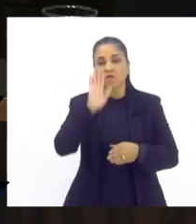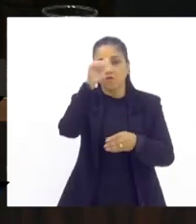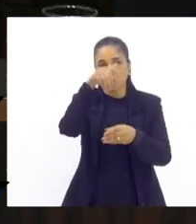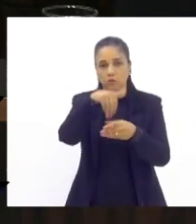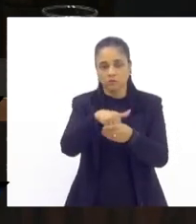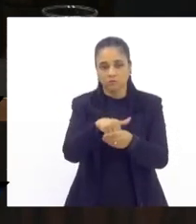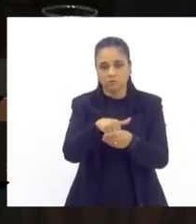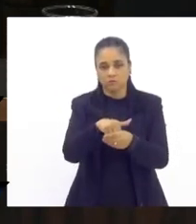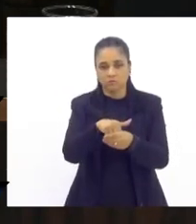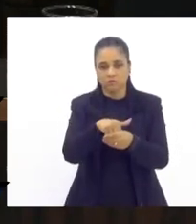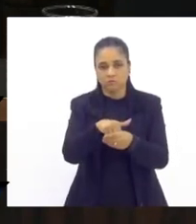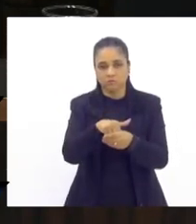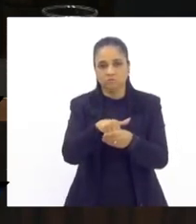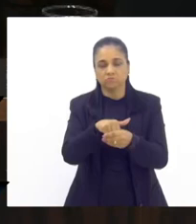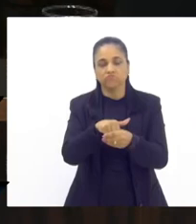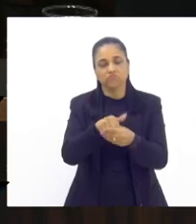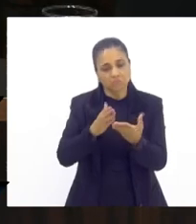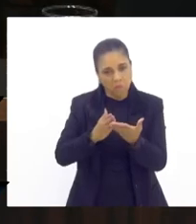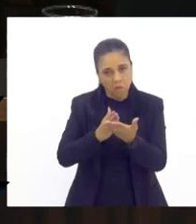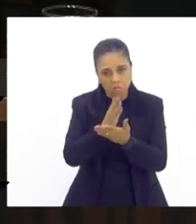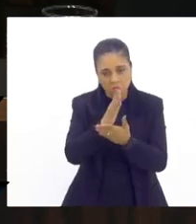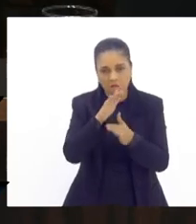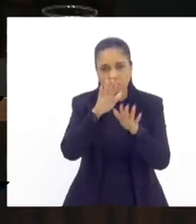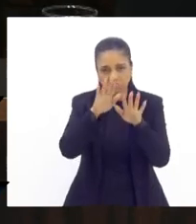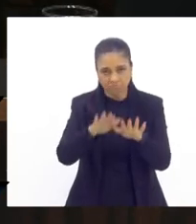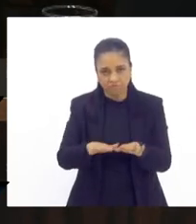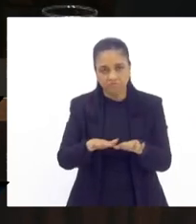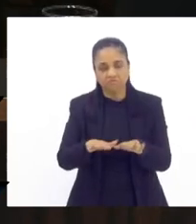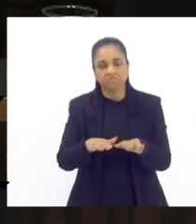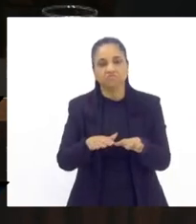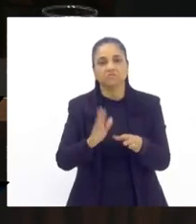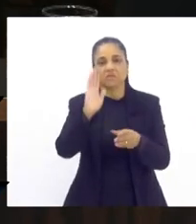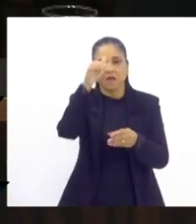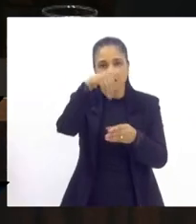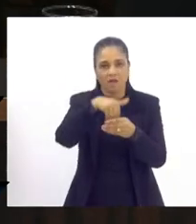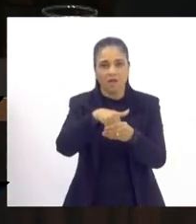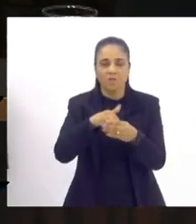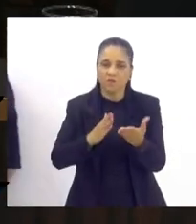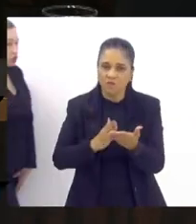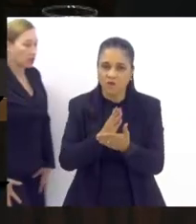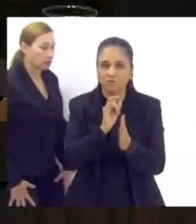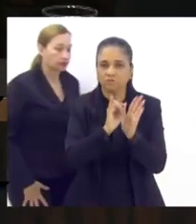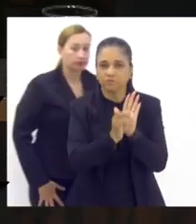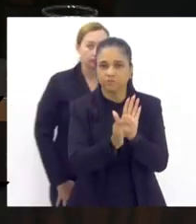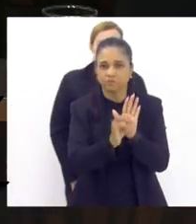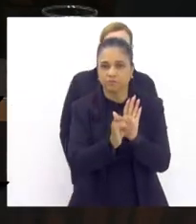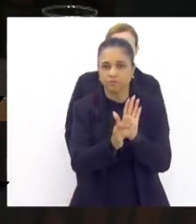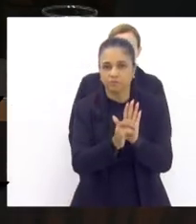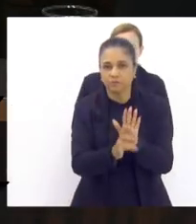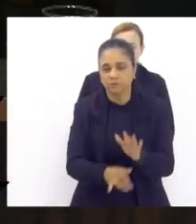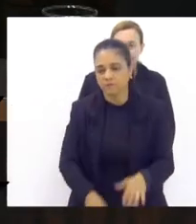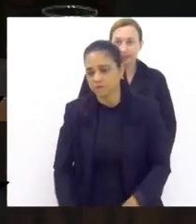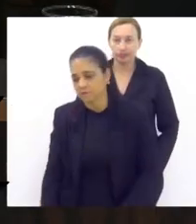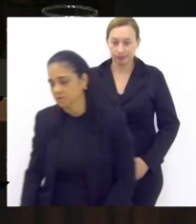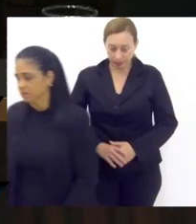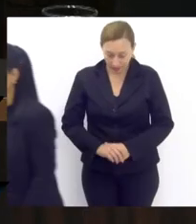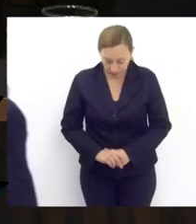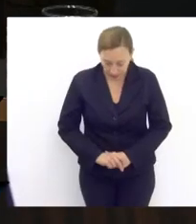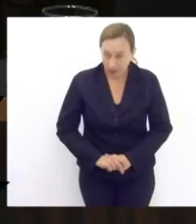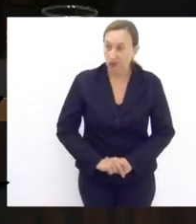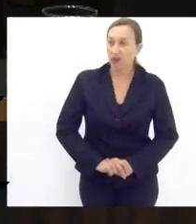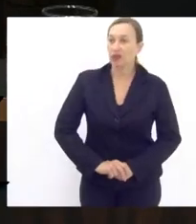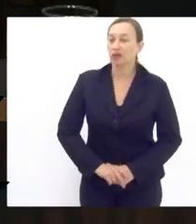votação. Os senhores que aprovam, permaneçam como estão. Aprovado. Vai à